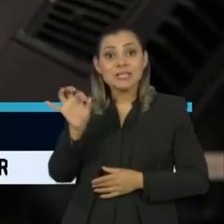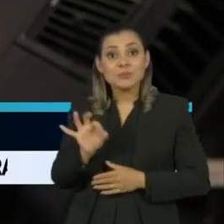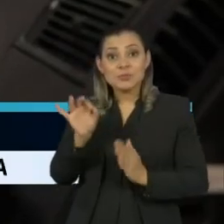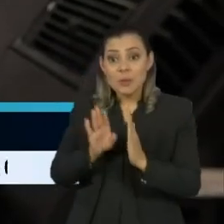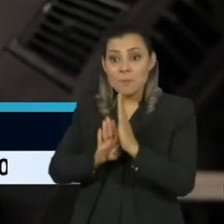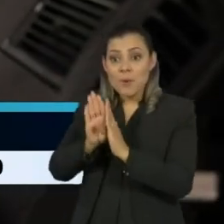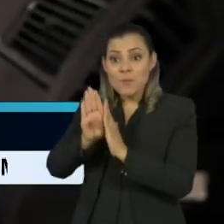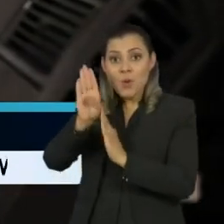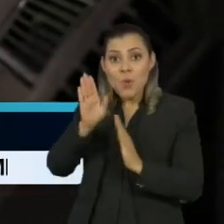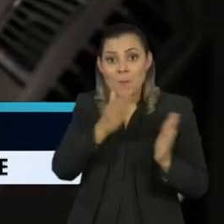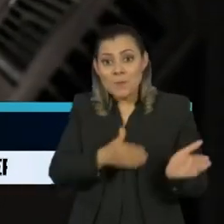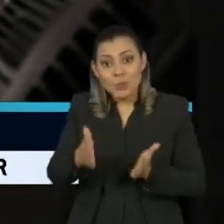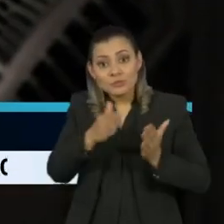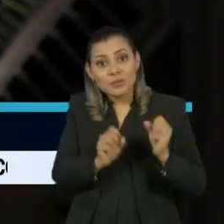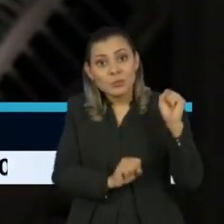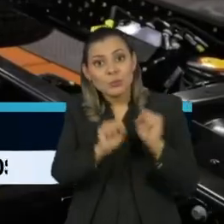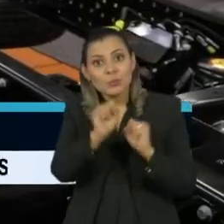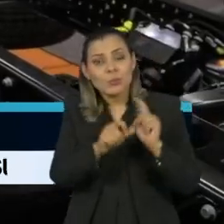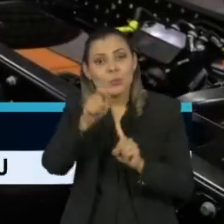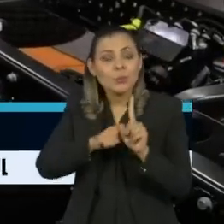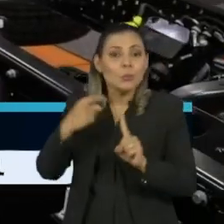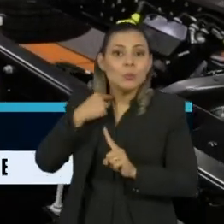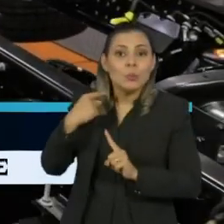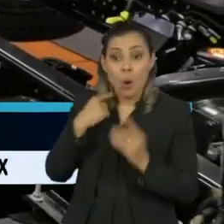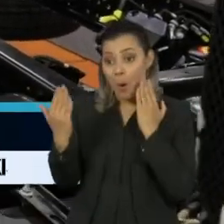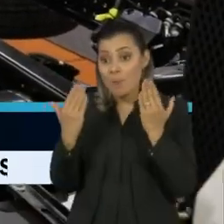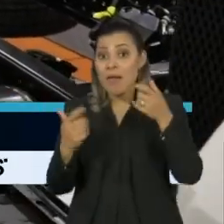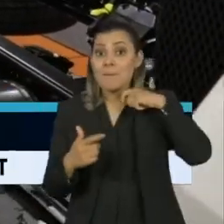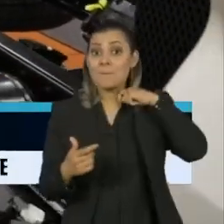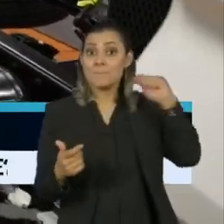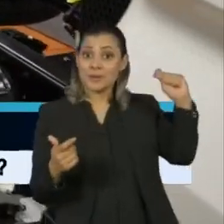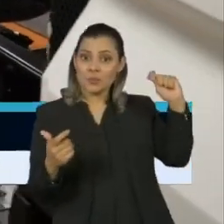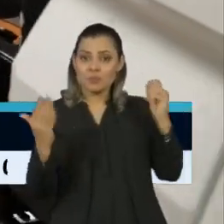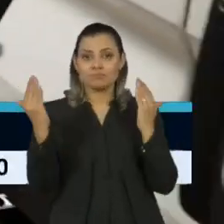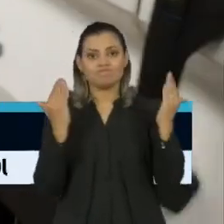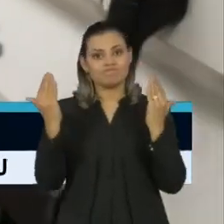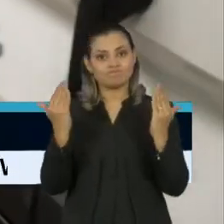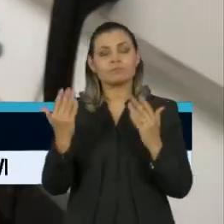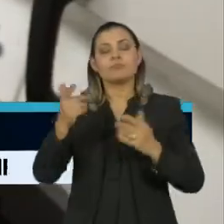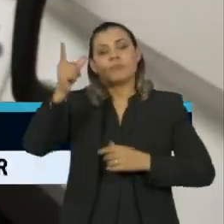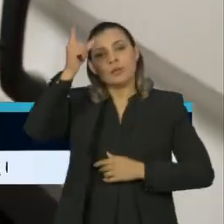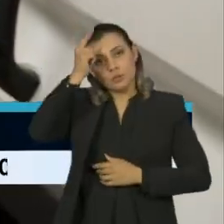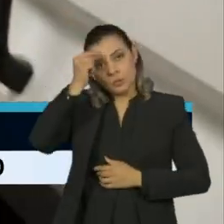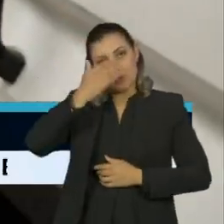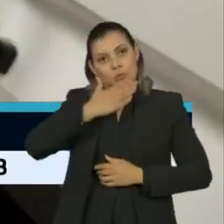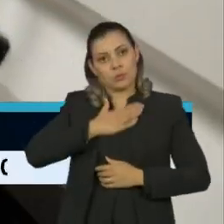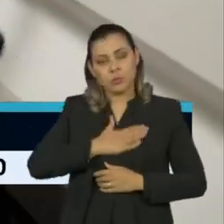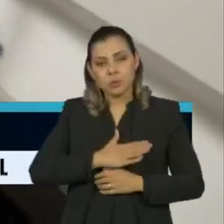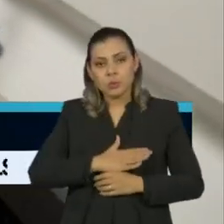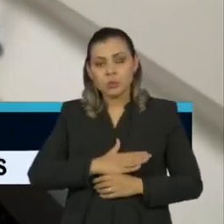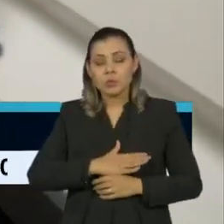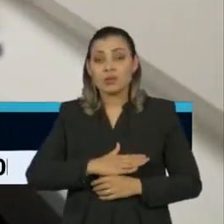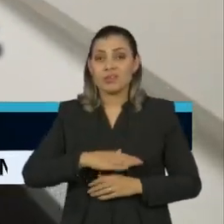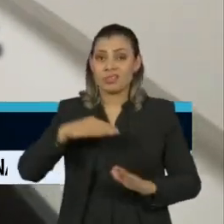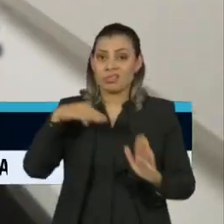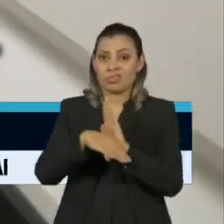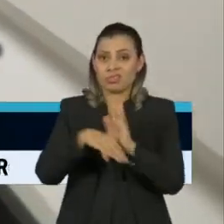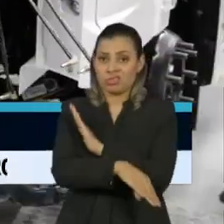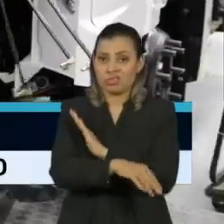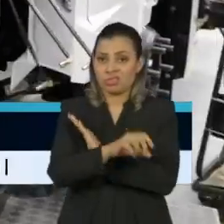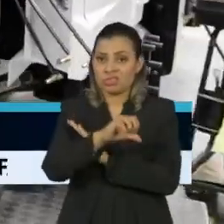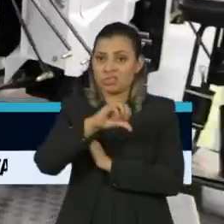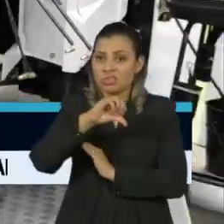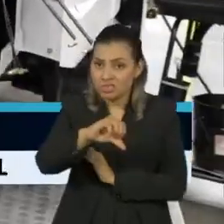na produção industrial em maio em relação a abril trouxe um alívio após 2 meses de resultados bastante negativos. Mas